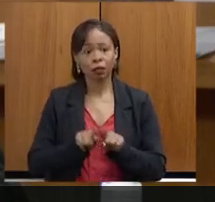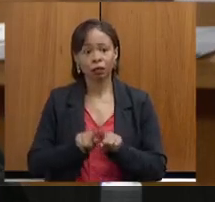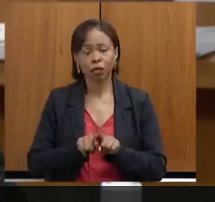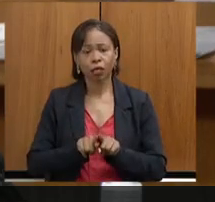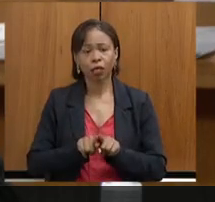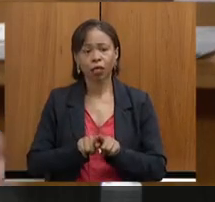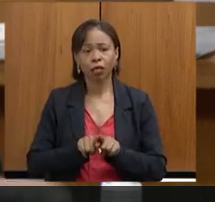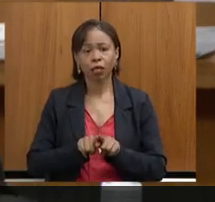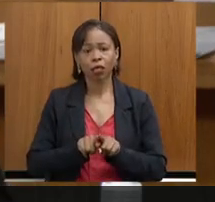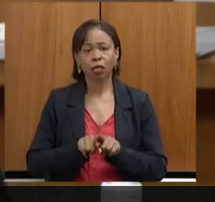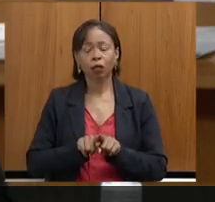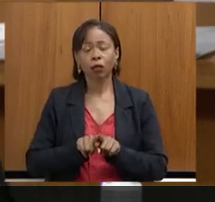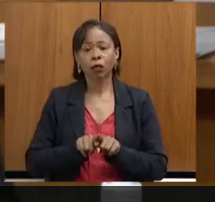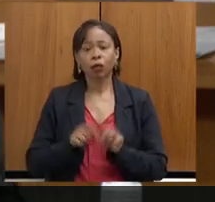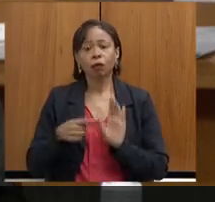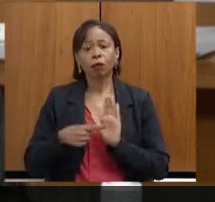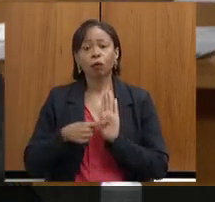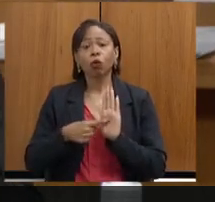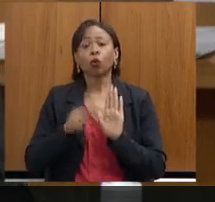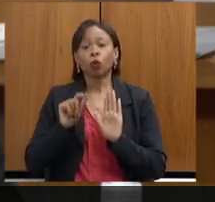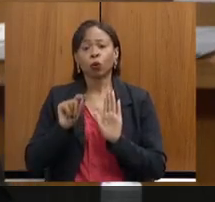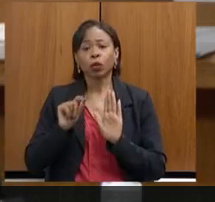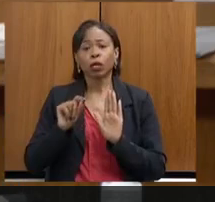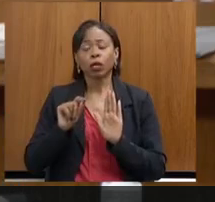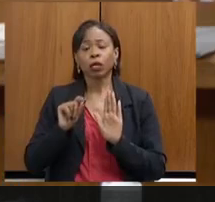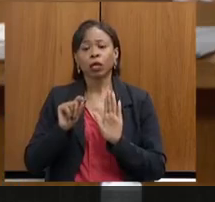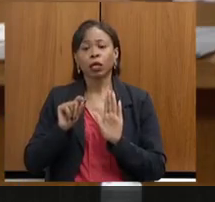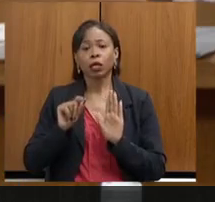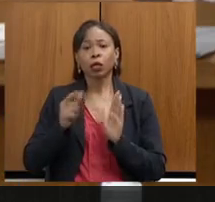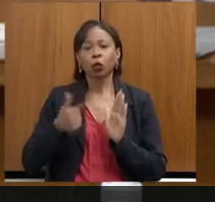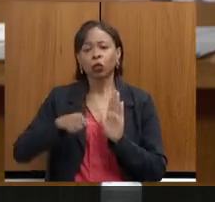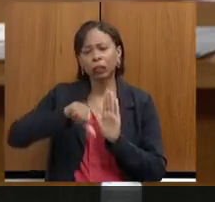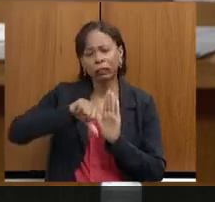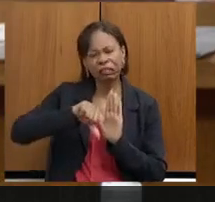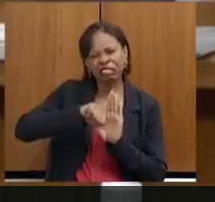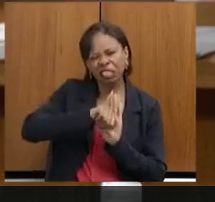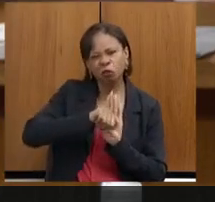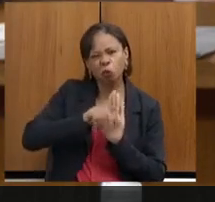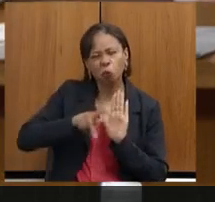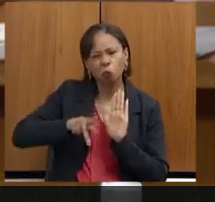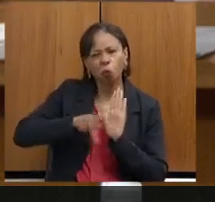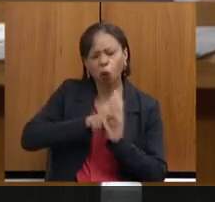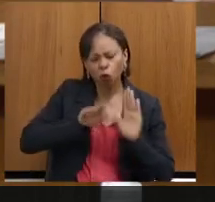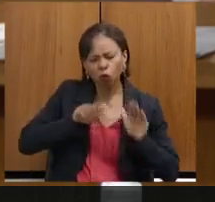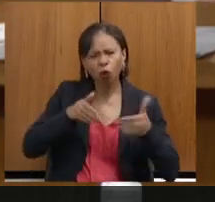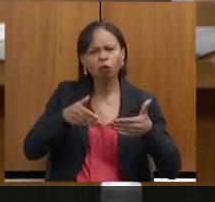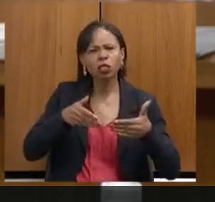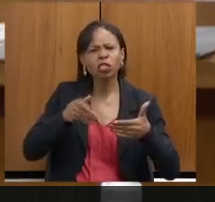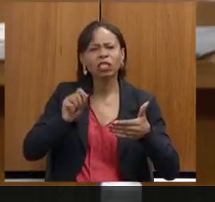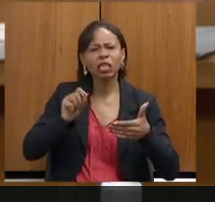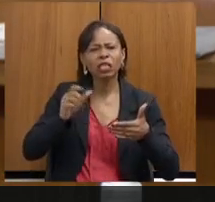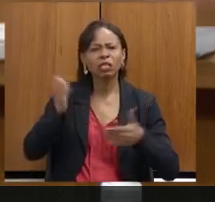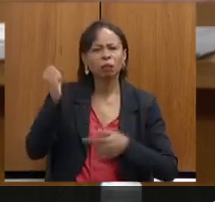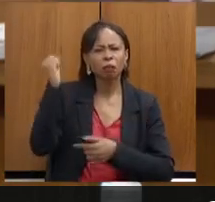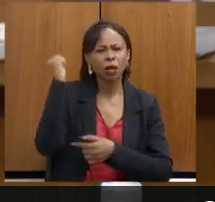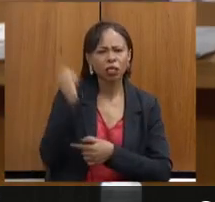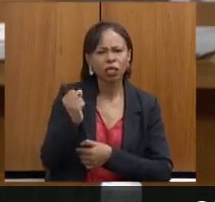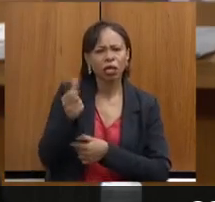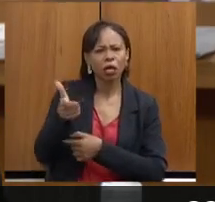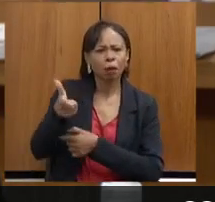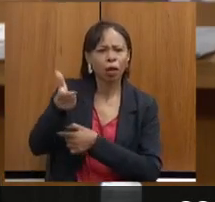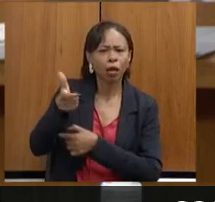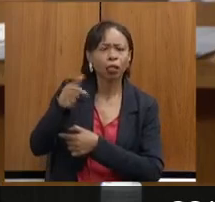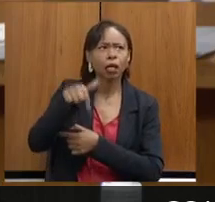aqui ressaltar os delitos específico sair de homicídios a nós tivemos ao longo deste